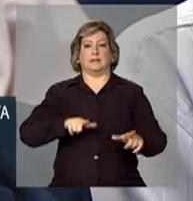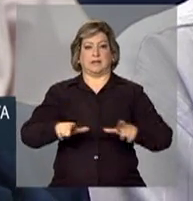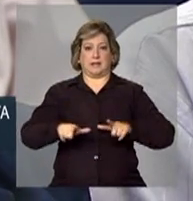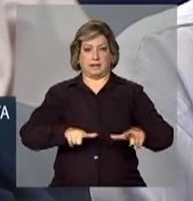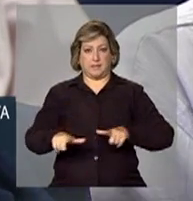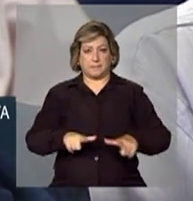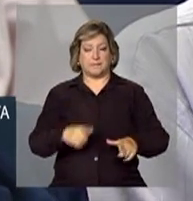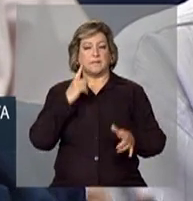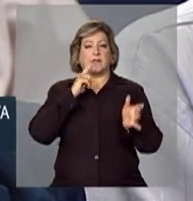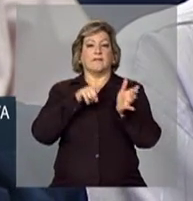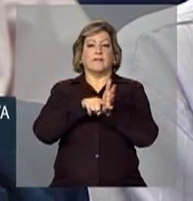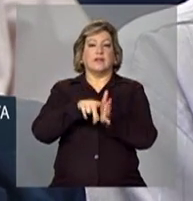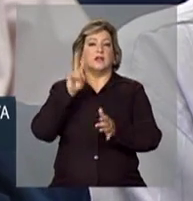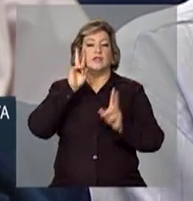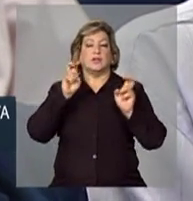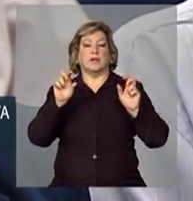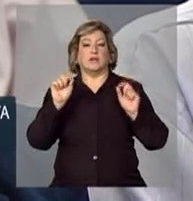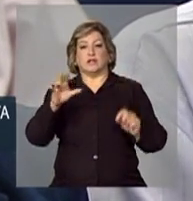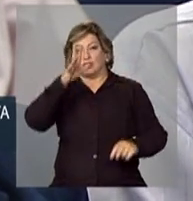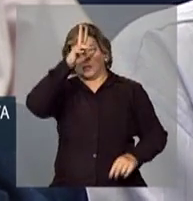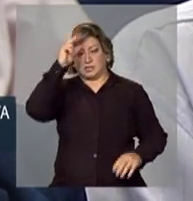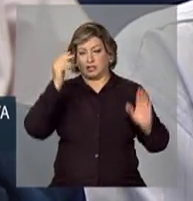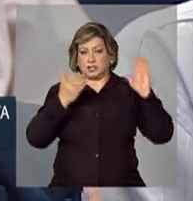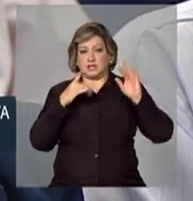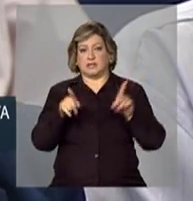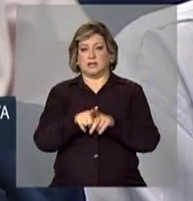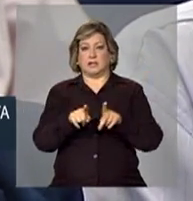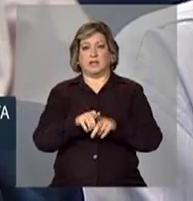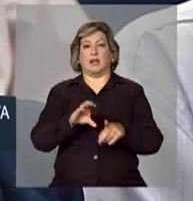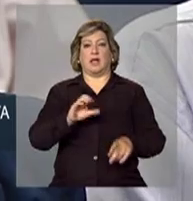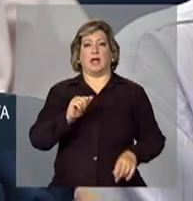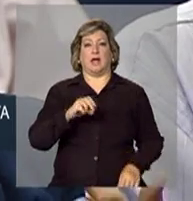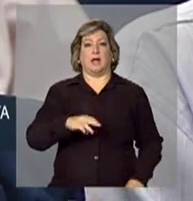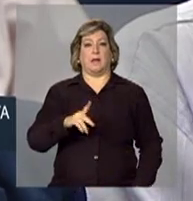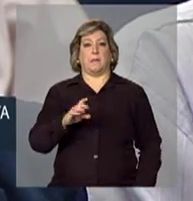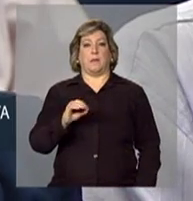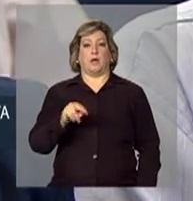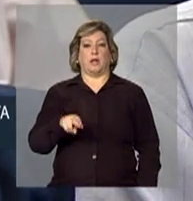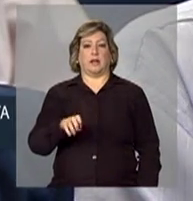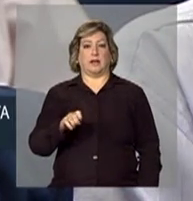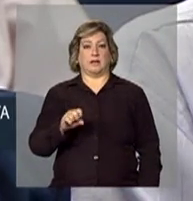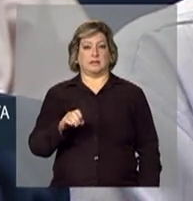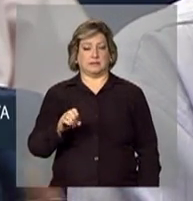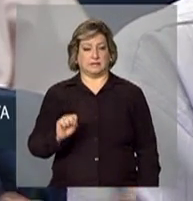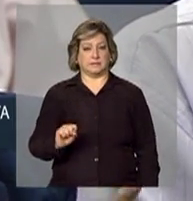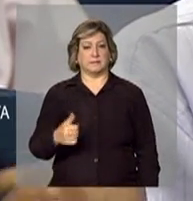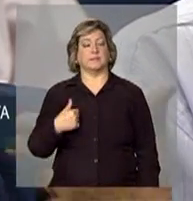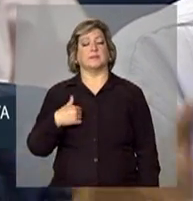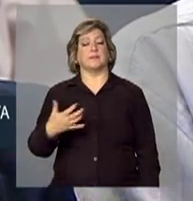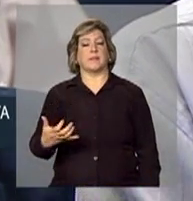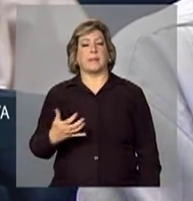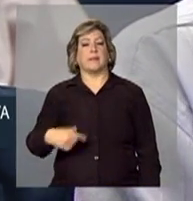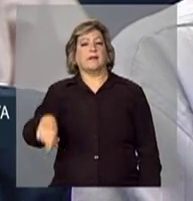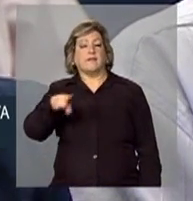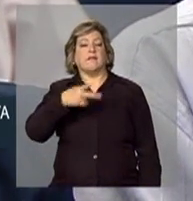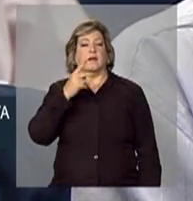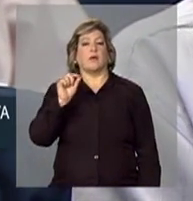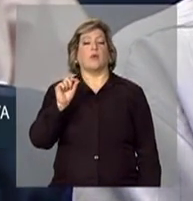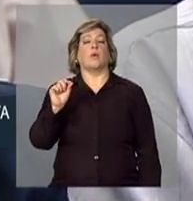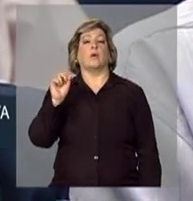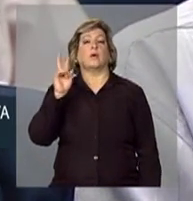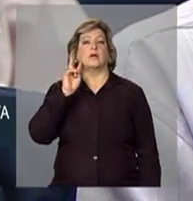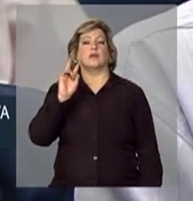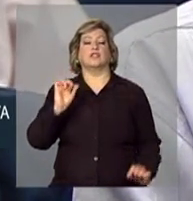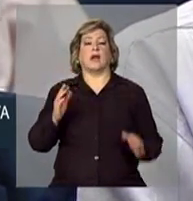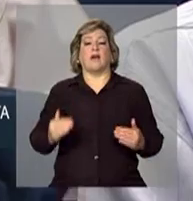questão indígena e a questão dos camponeses. Eu queria que vocês passassem um pouquinho do que já se avançou nessas duas